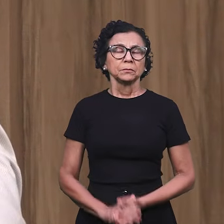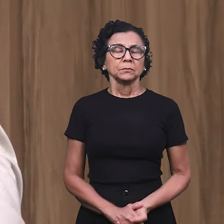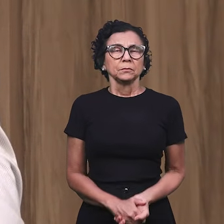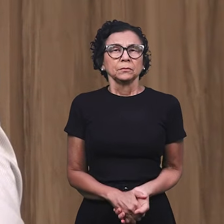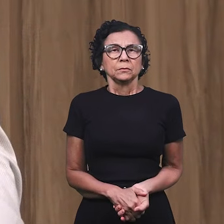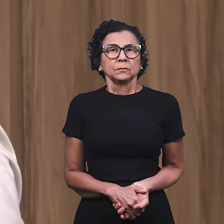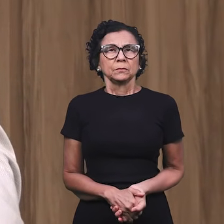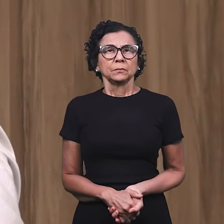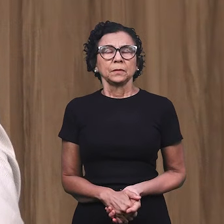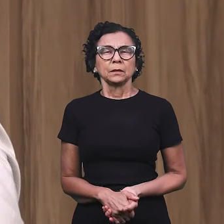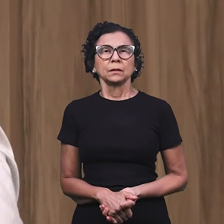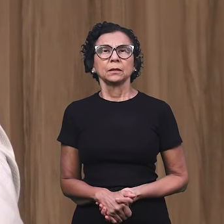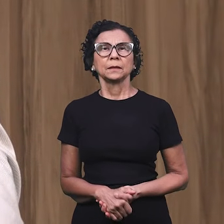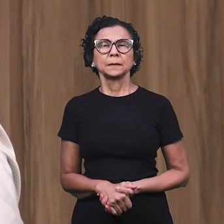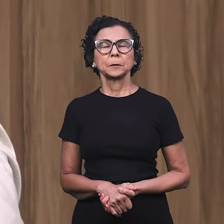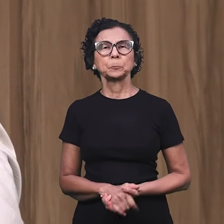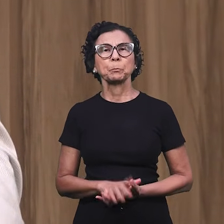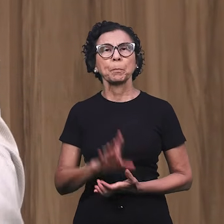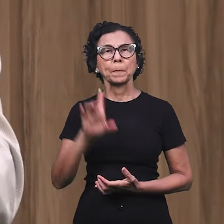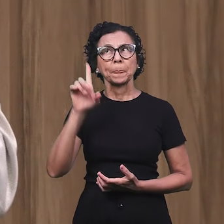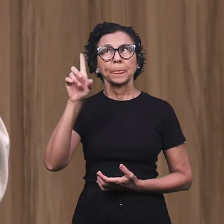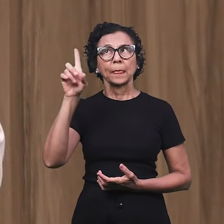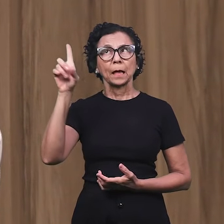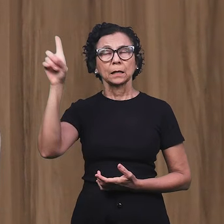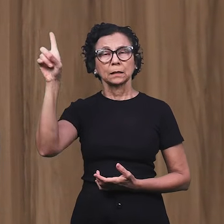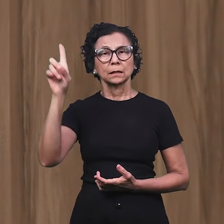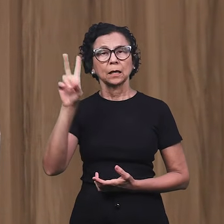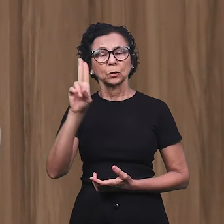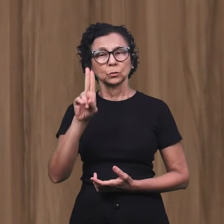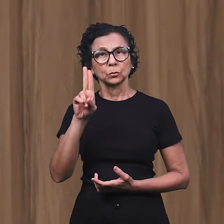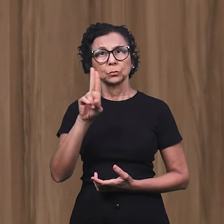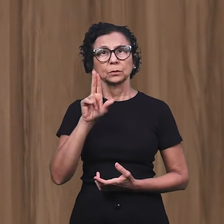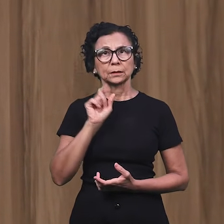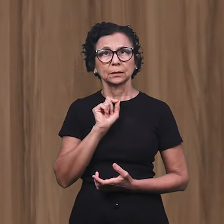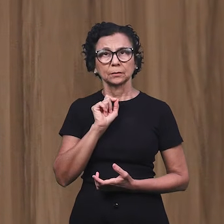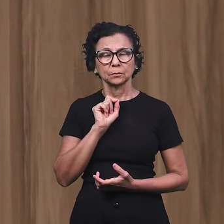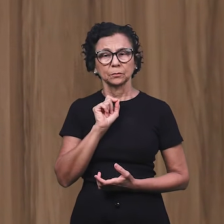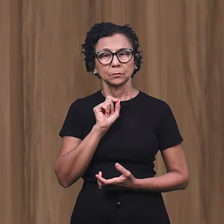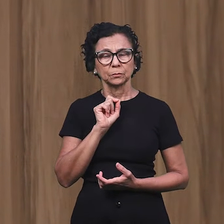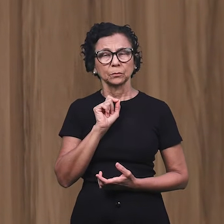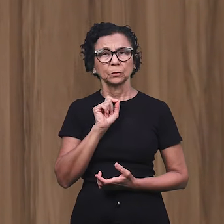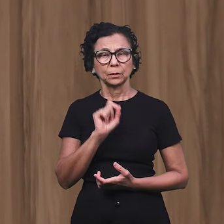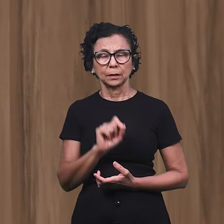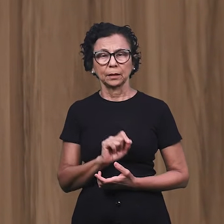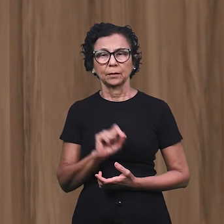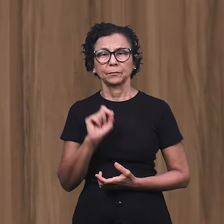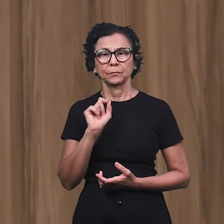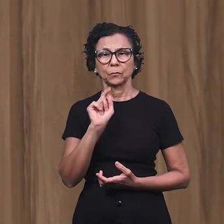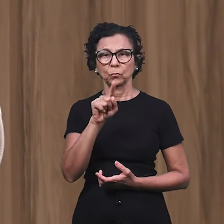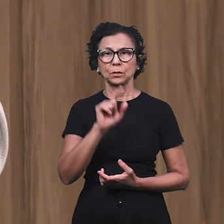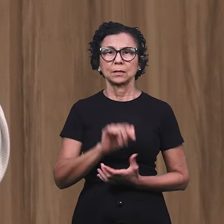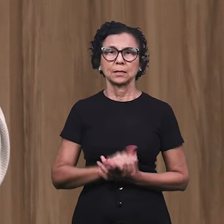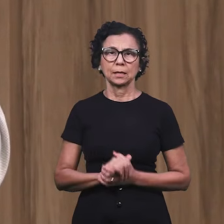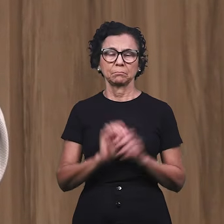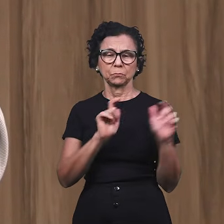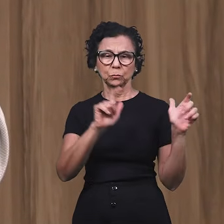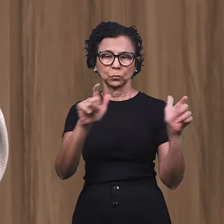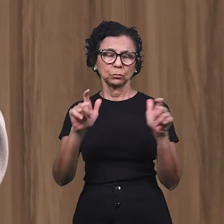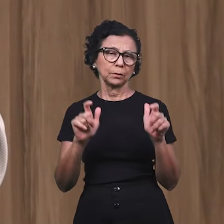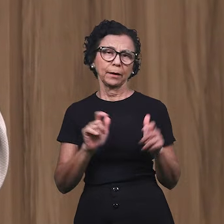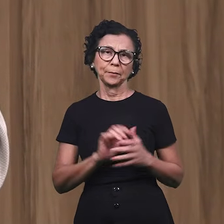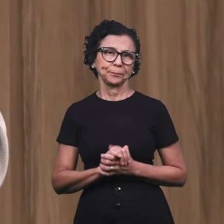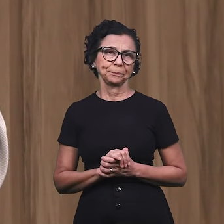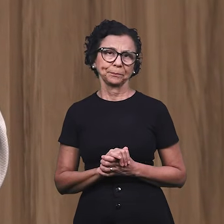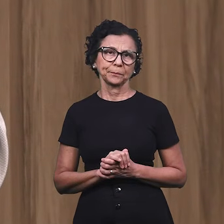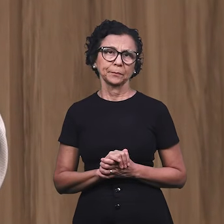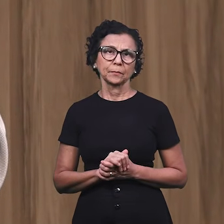Deus usa para fazer a obra, porque há uma obra que Deus está fazendo aqui e aqui também. Ou